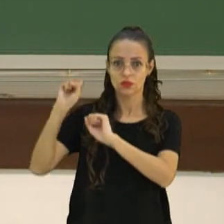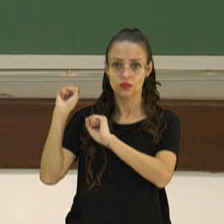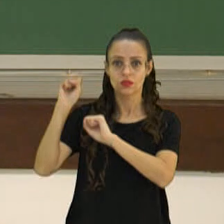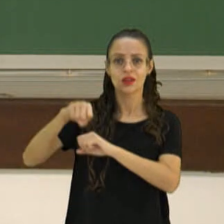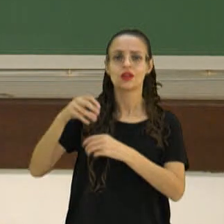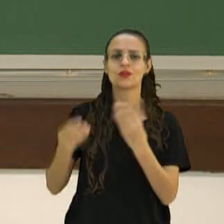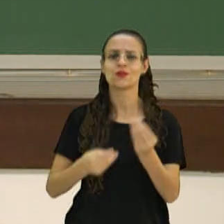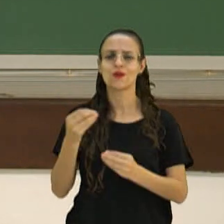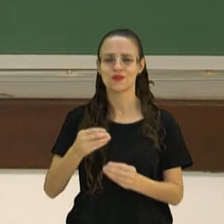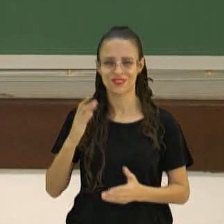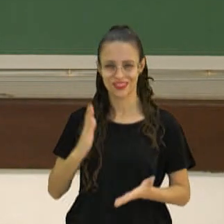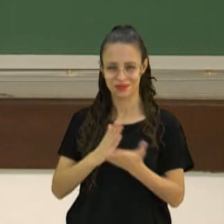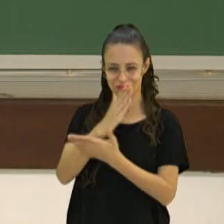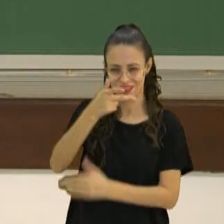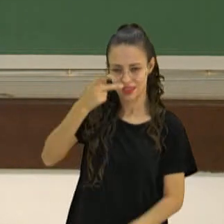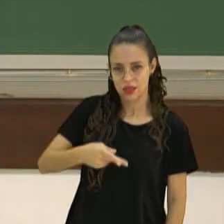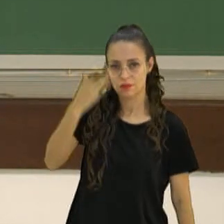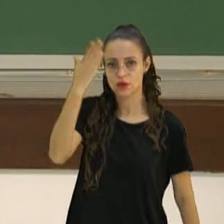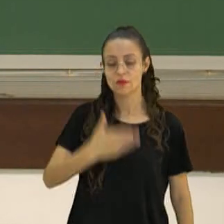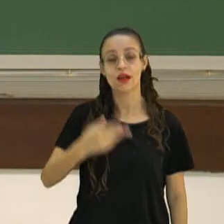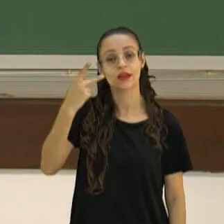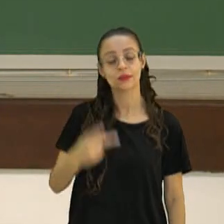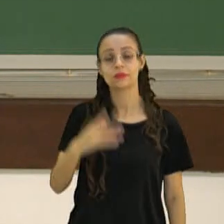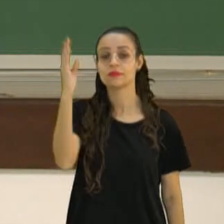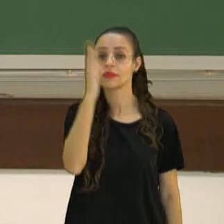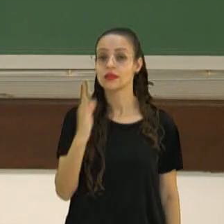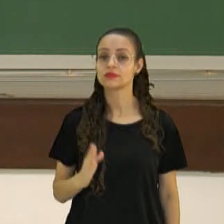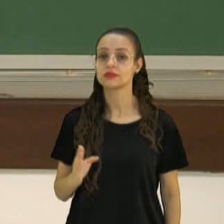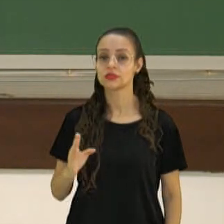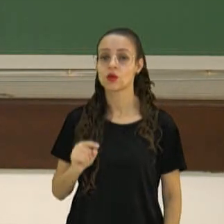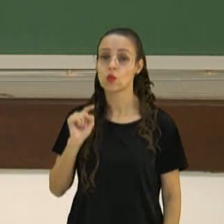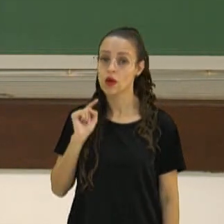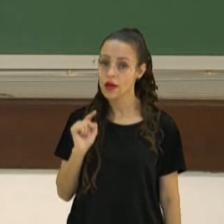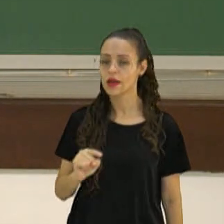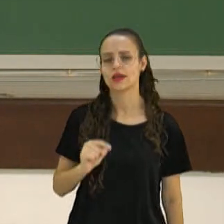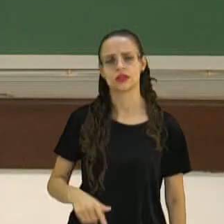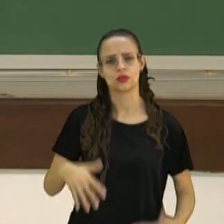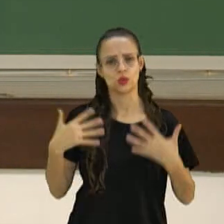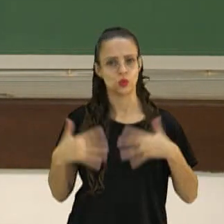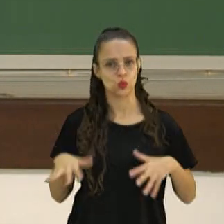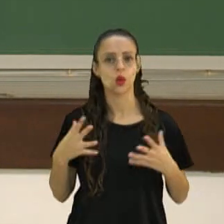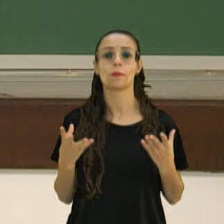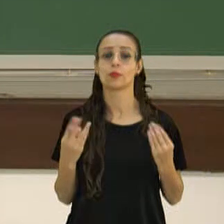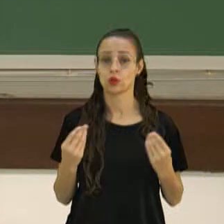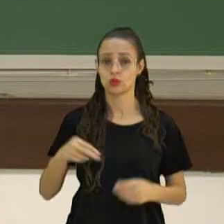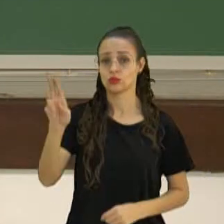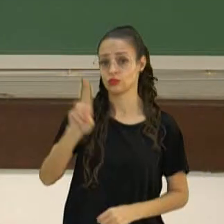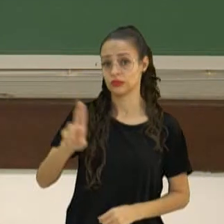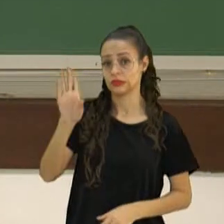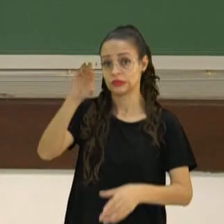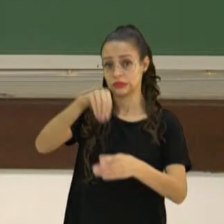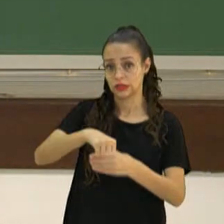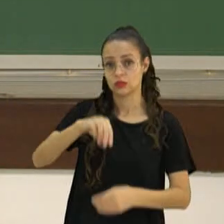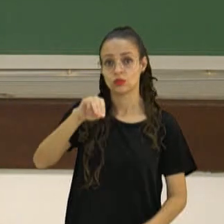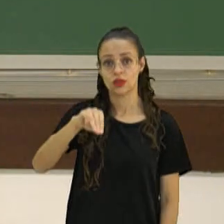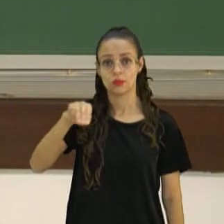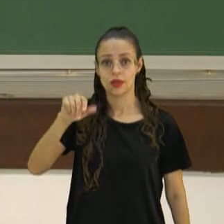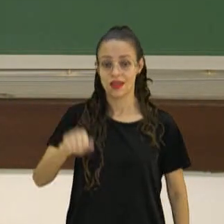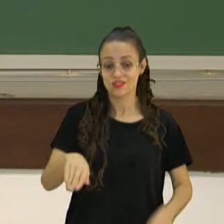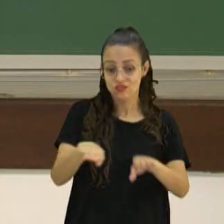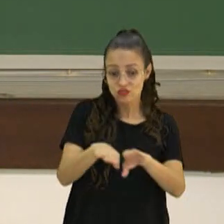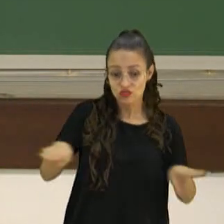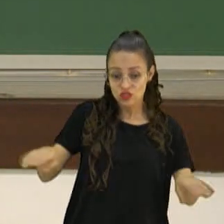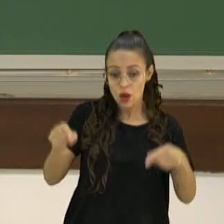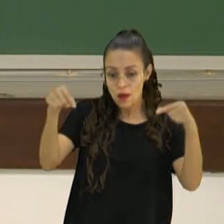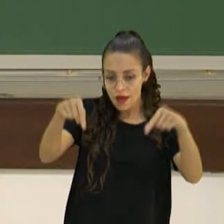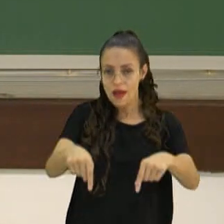da aprovação da eficiência do jiu-jitsu brasileiro, né, então ele é muito usado dentro do MMA, né, então foi para o chão, as técnicas